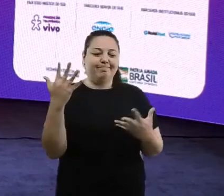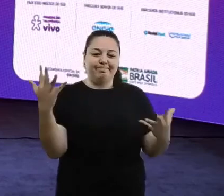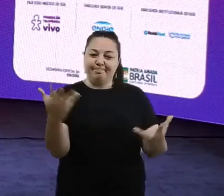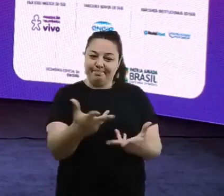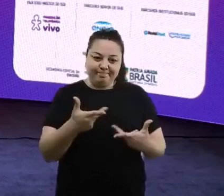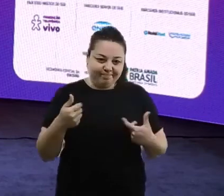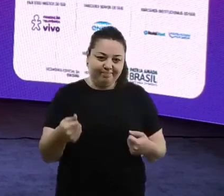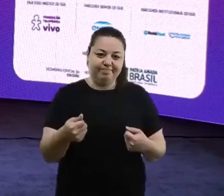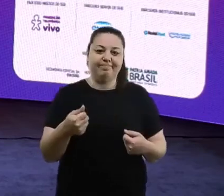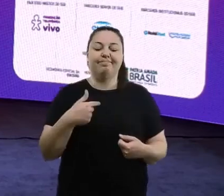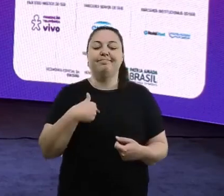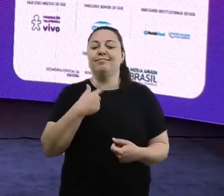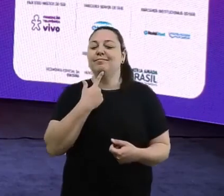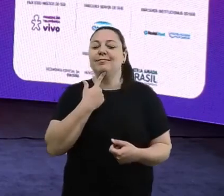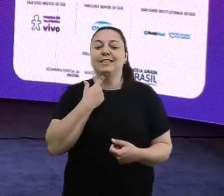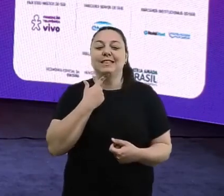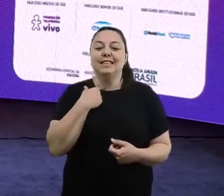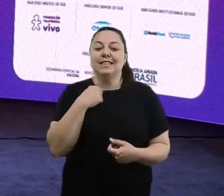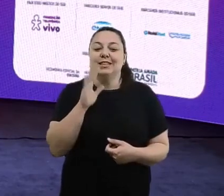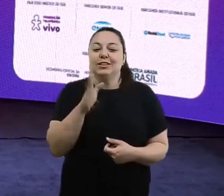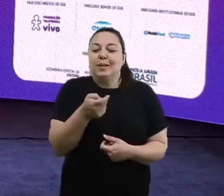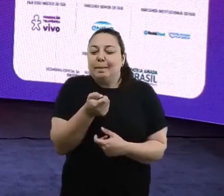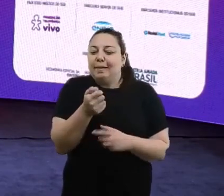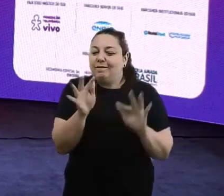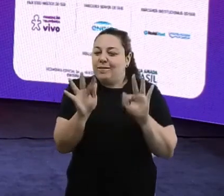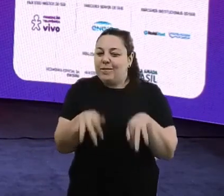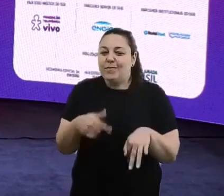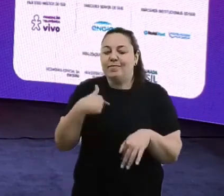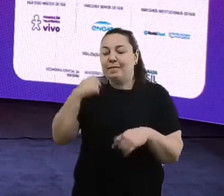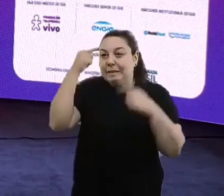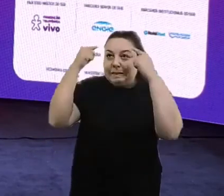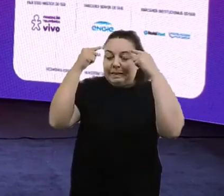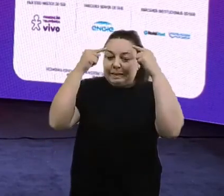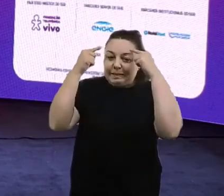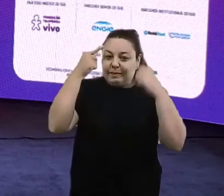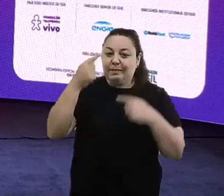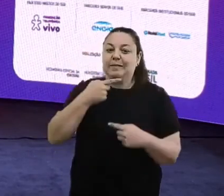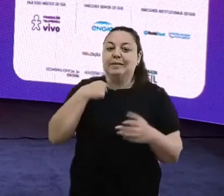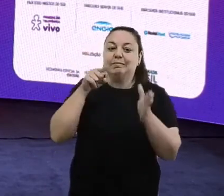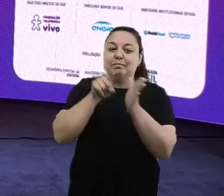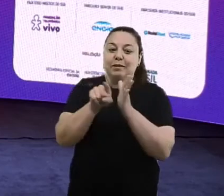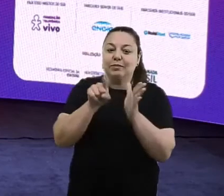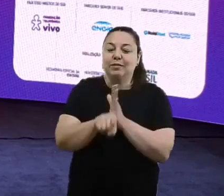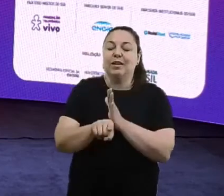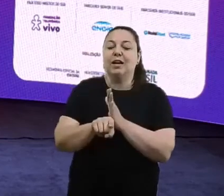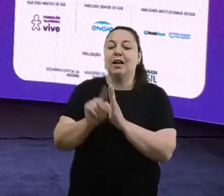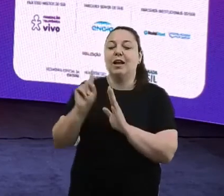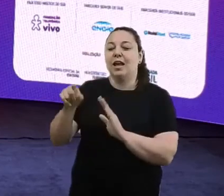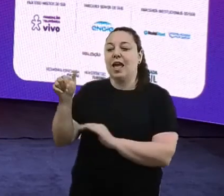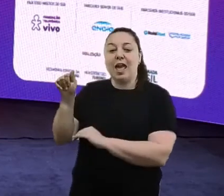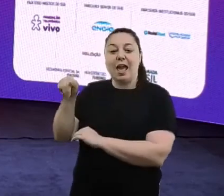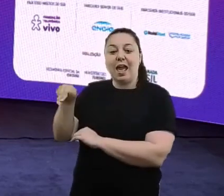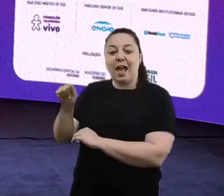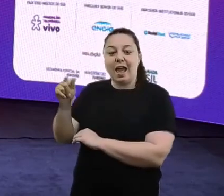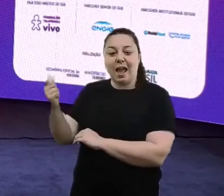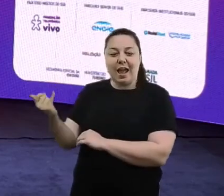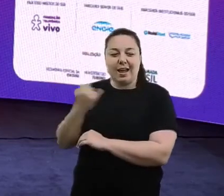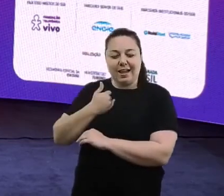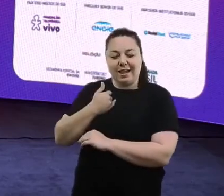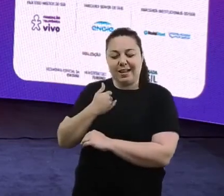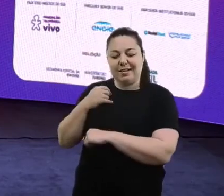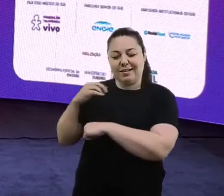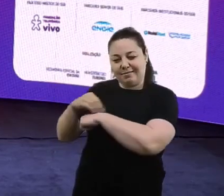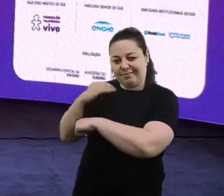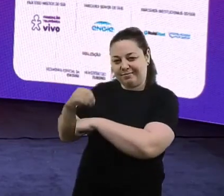fazer uma pergunta que está na minha cabeça, foi até uma sugestão da Ana, que é sobre o que o Silvio